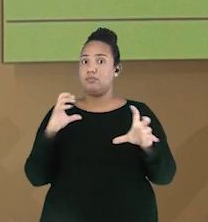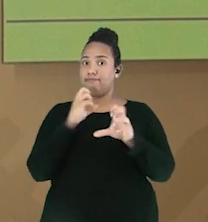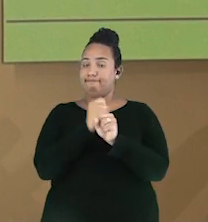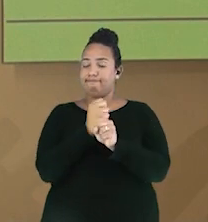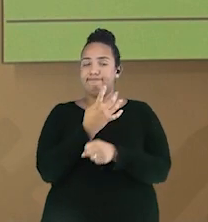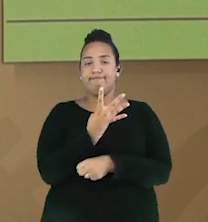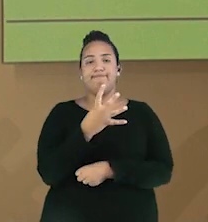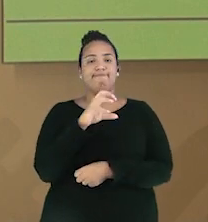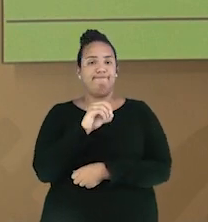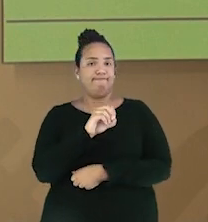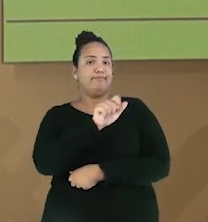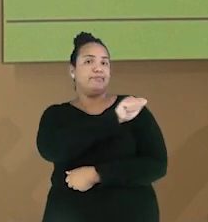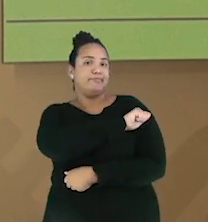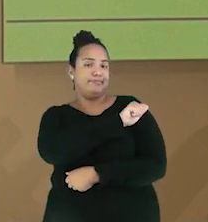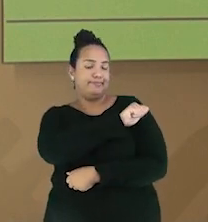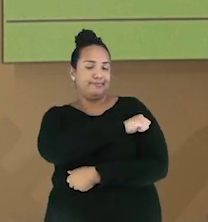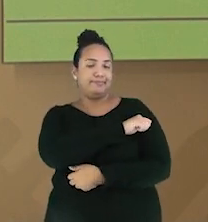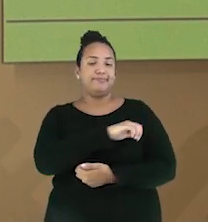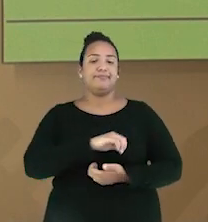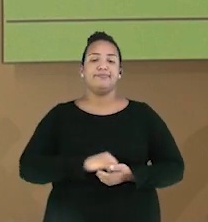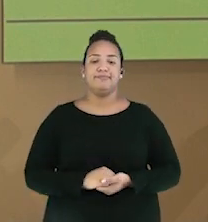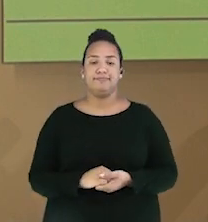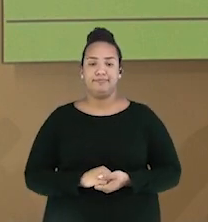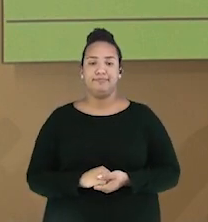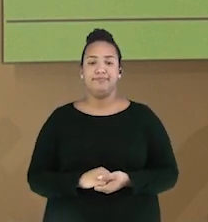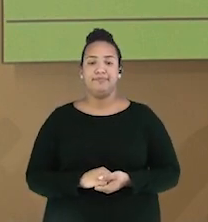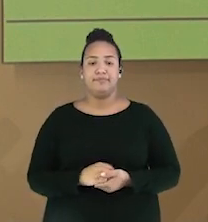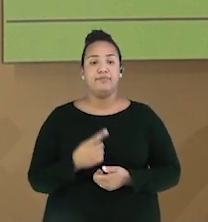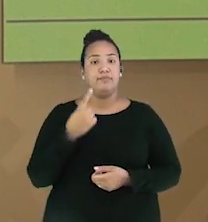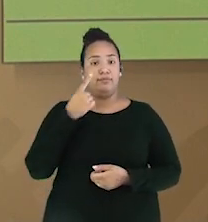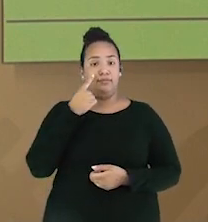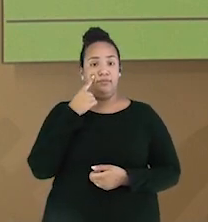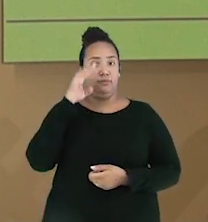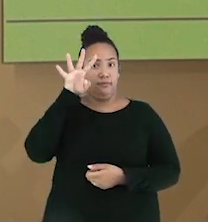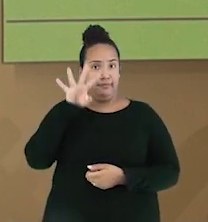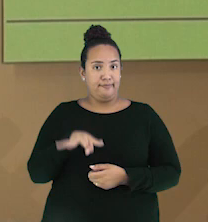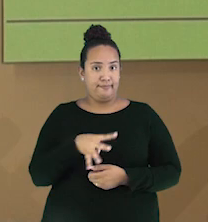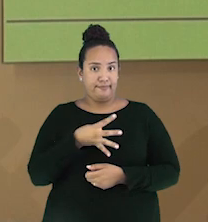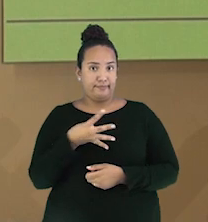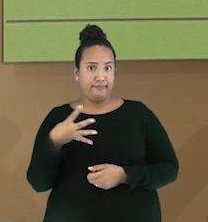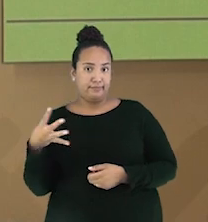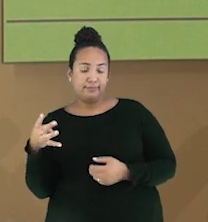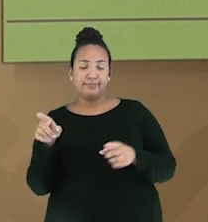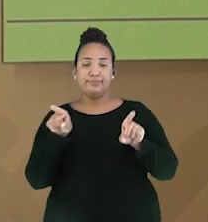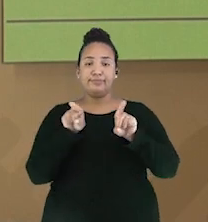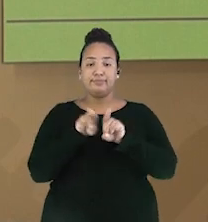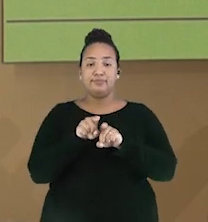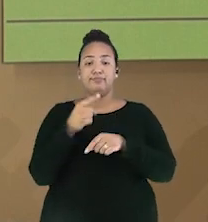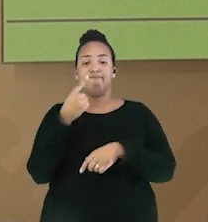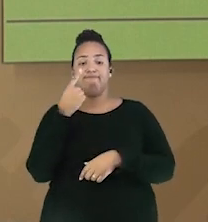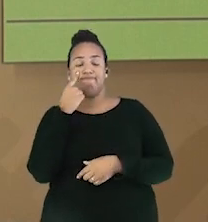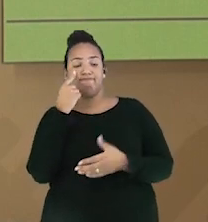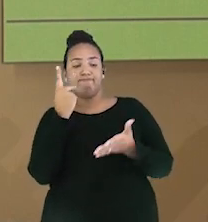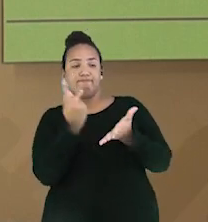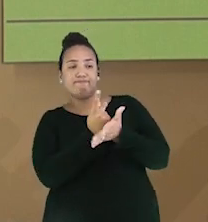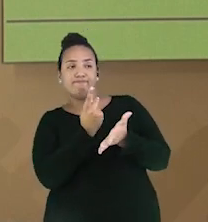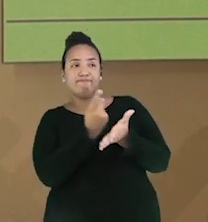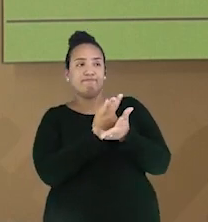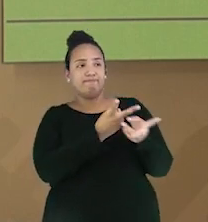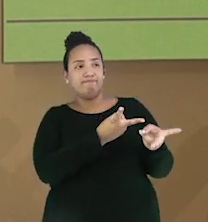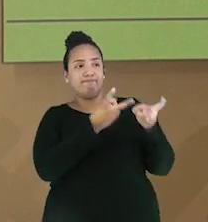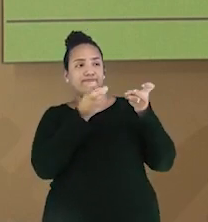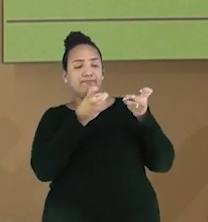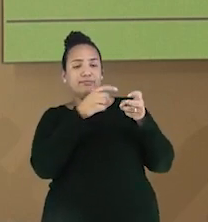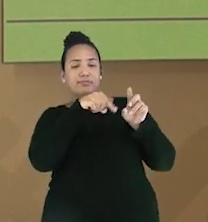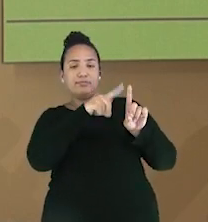alunos entrevistados. Observe a tabela ao lado e anote os erros que você consegue identificar